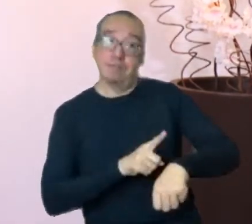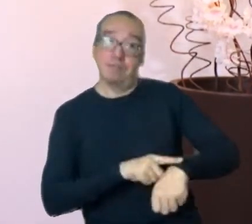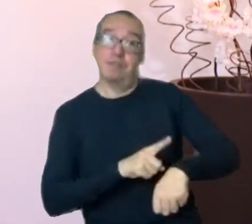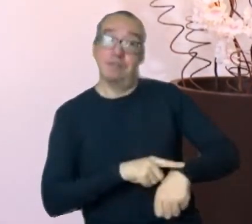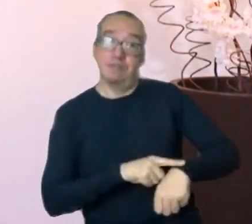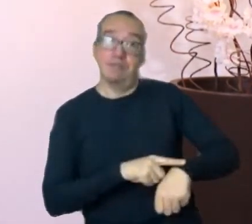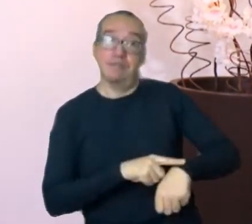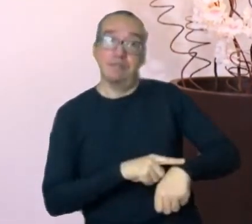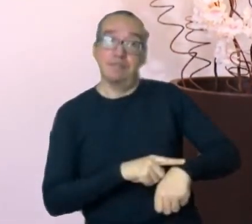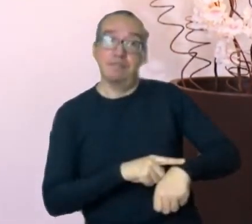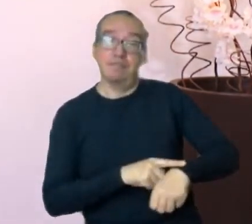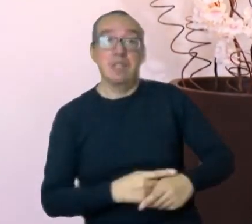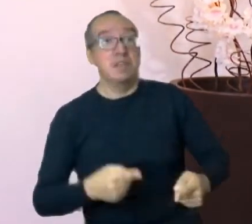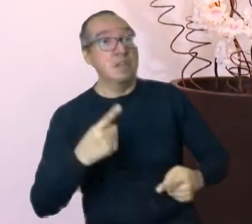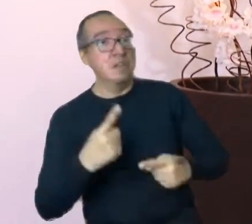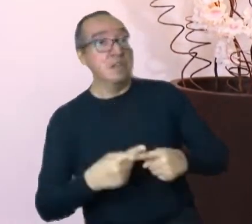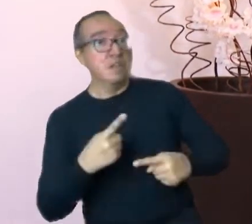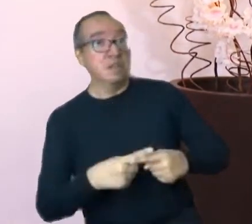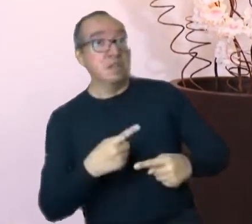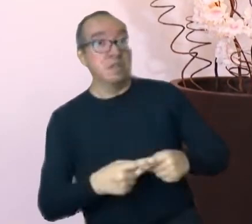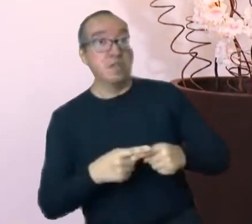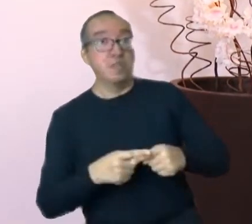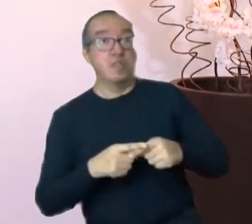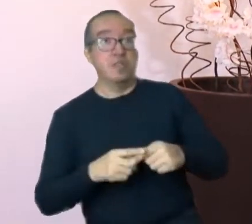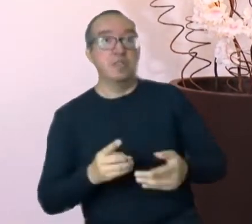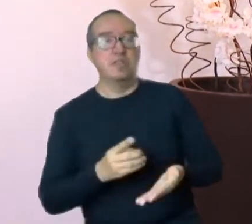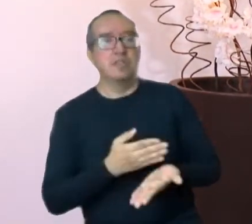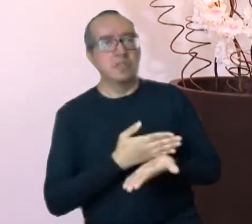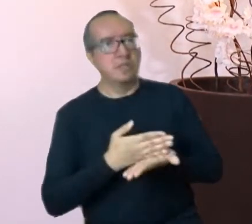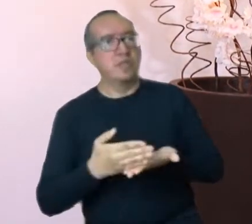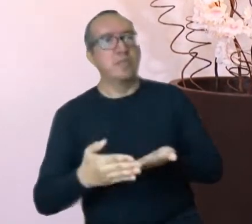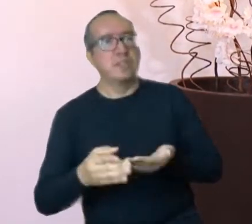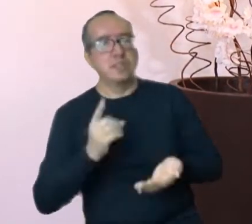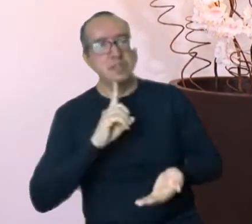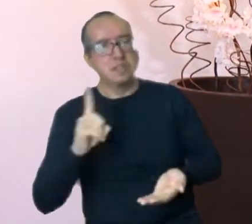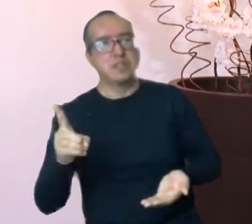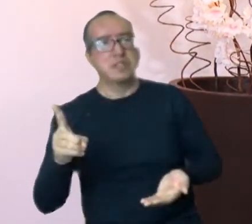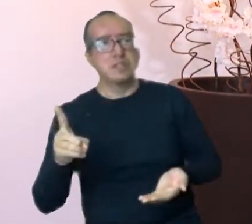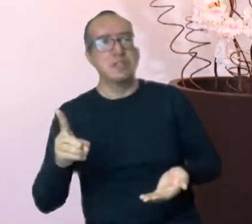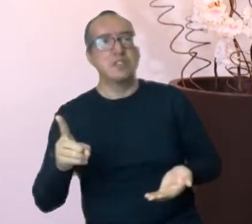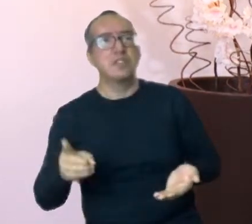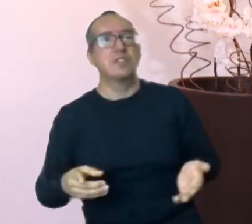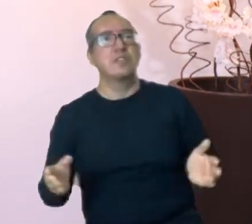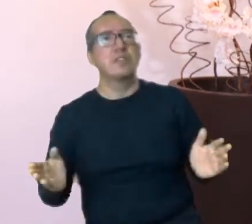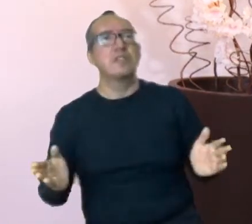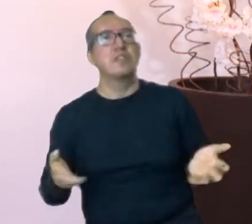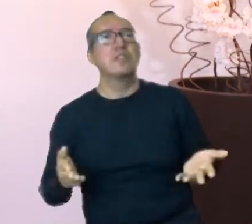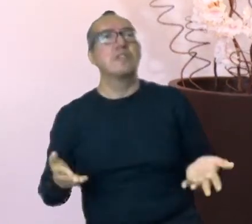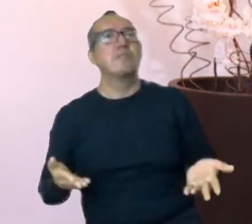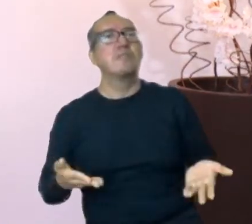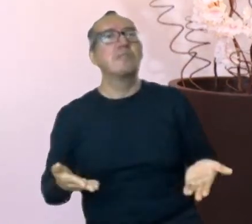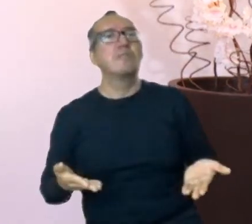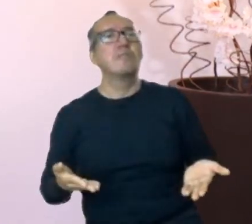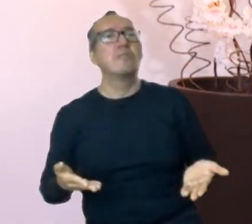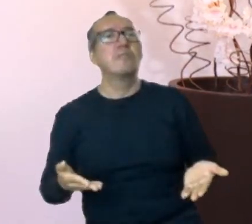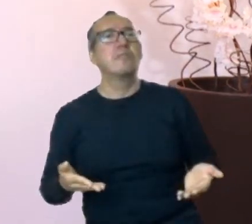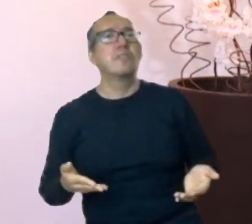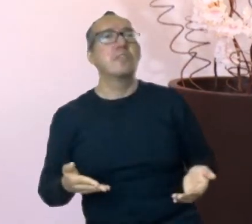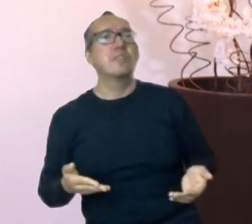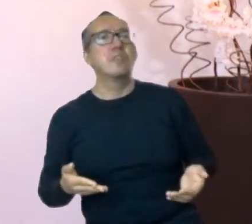dia chegar, e se esse dia fosse hoje, de que lado você estaria? Do lado direito?